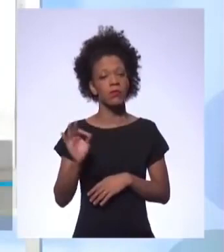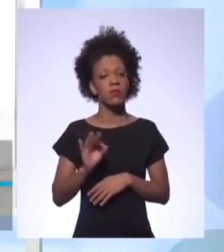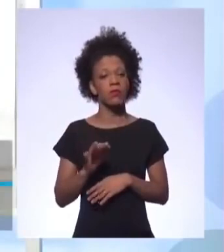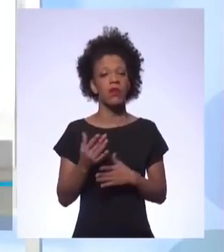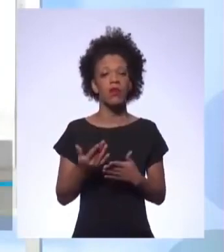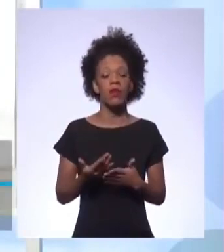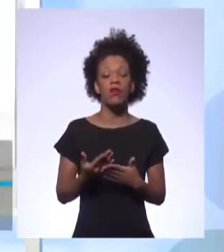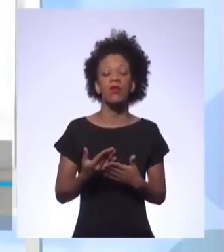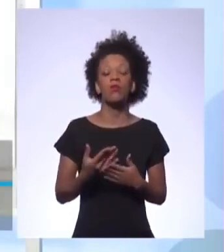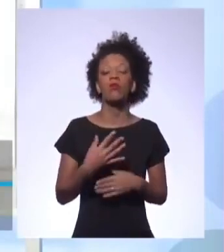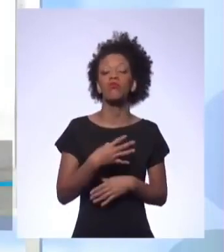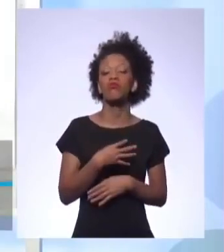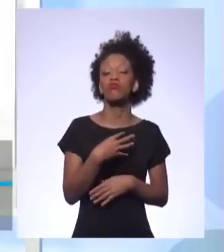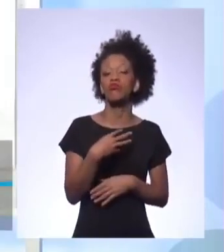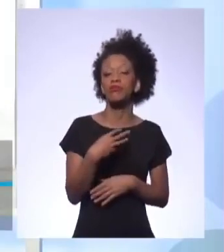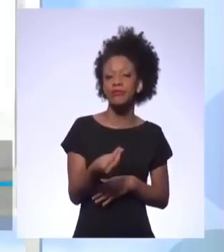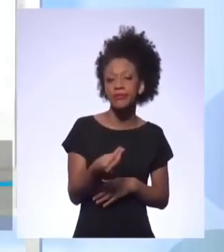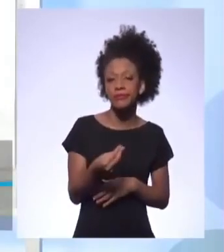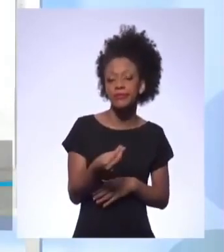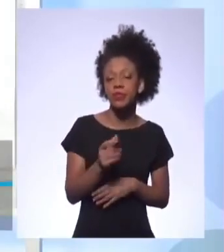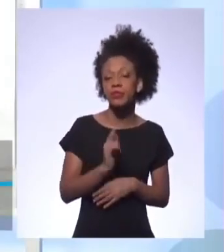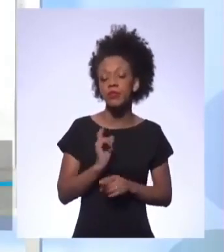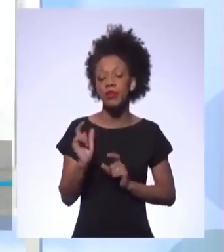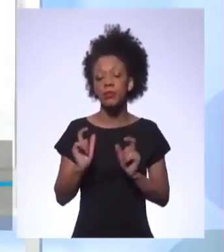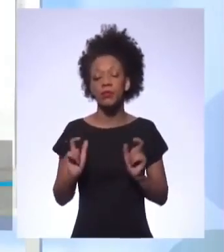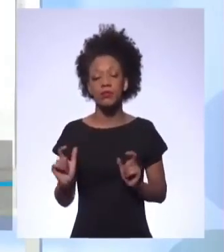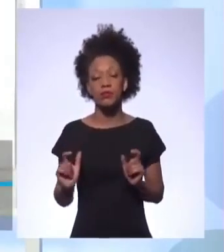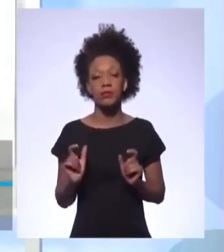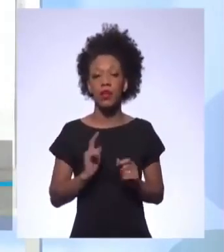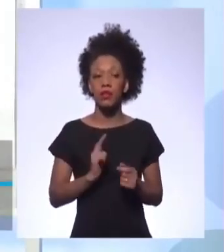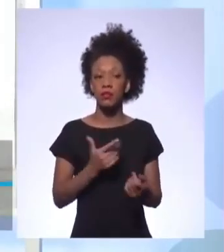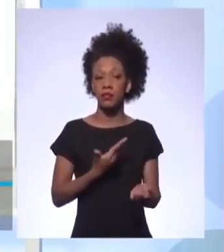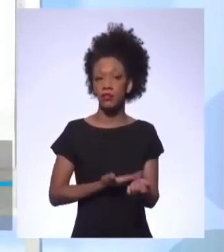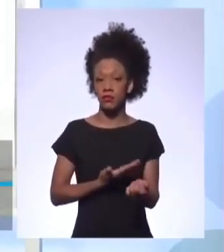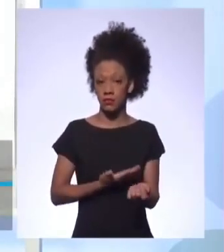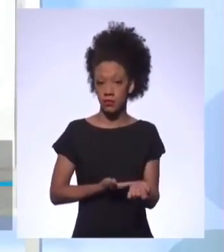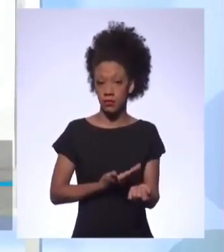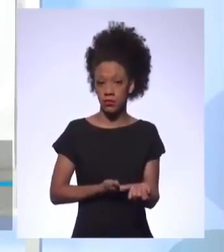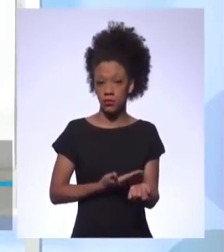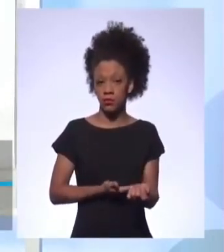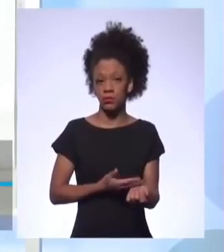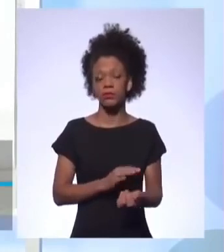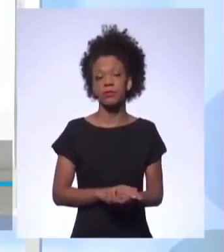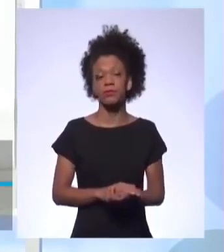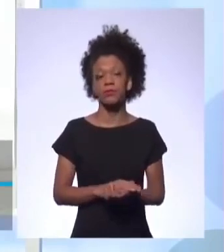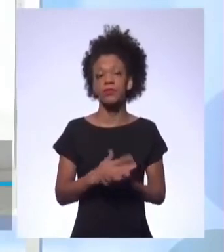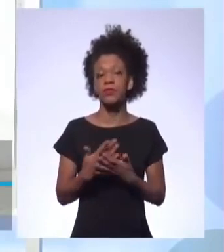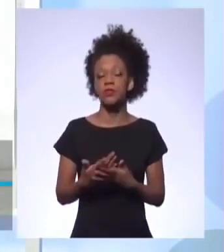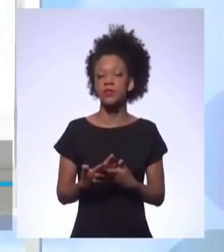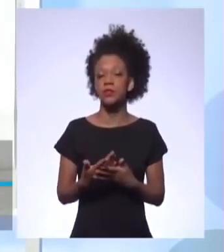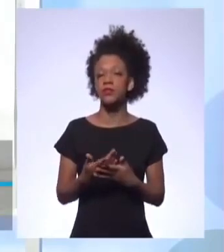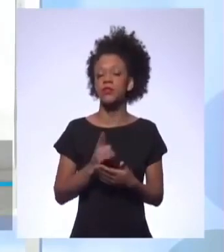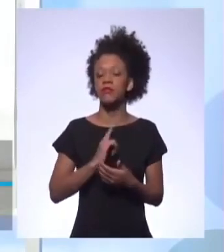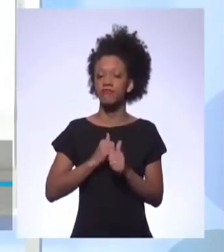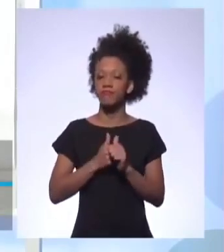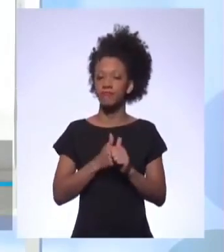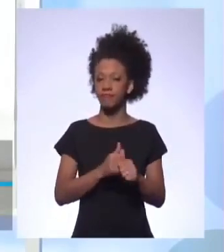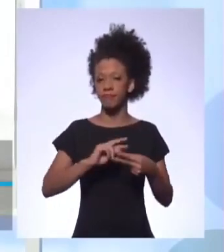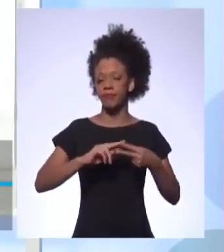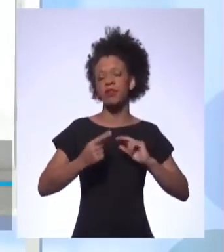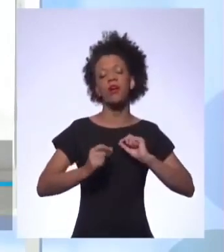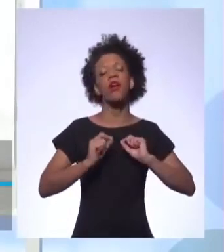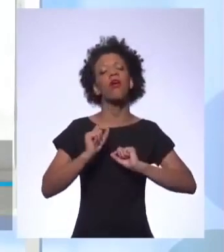de, em uma determinada geração, ter alguma das pessoas que tem algum vício, né? E ele carrega esse código genético